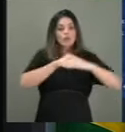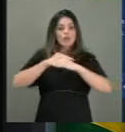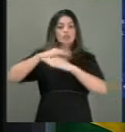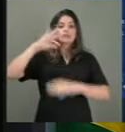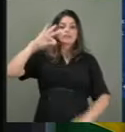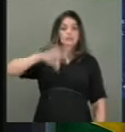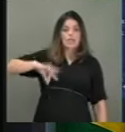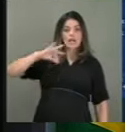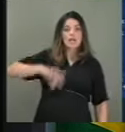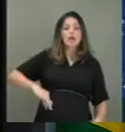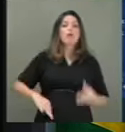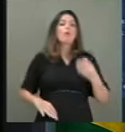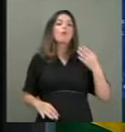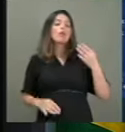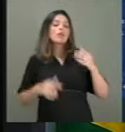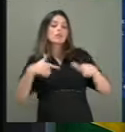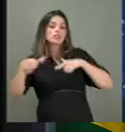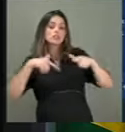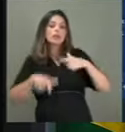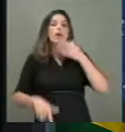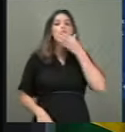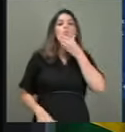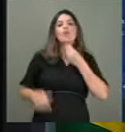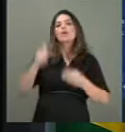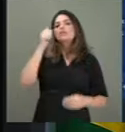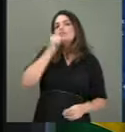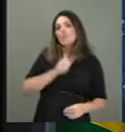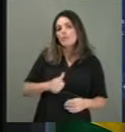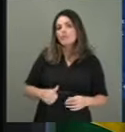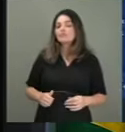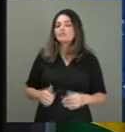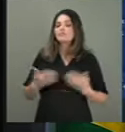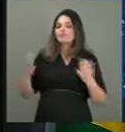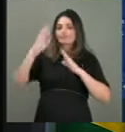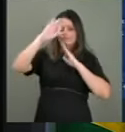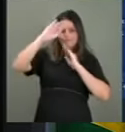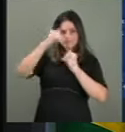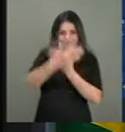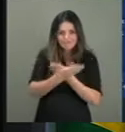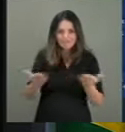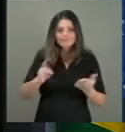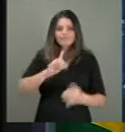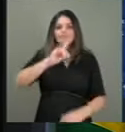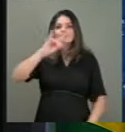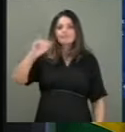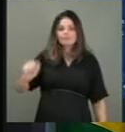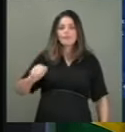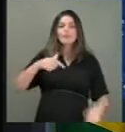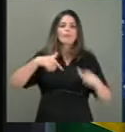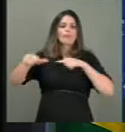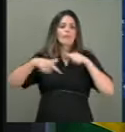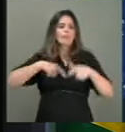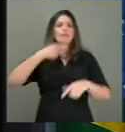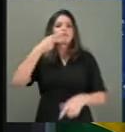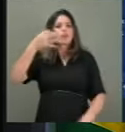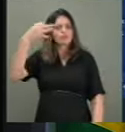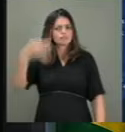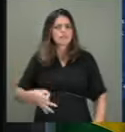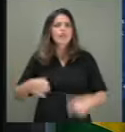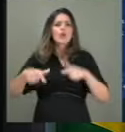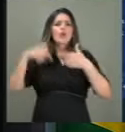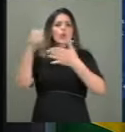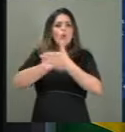entre mulheres e homens finalize seu presente em homenagem ao Dia do Trabalhador nossa luta do trabalho